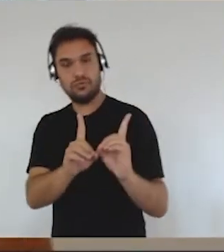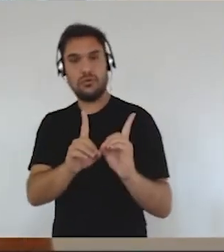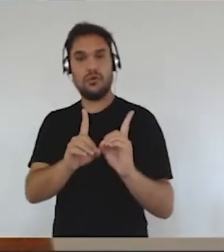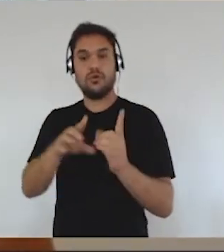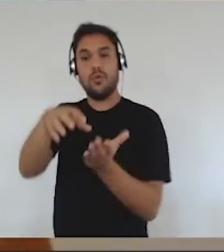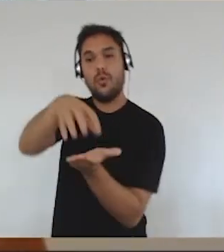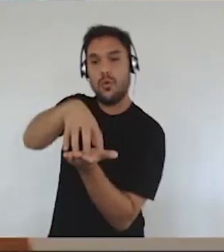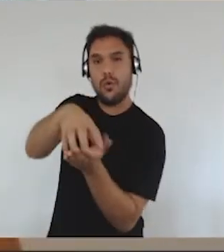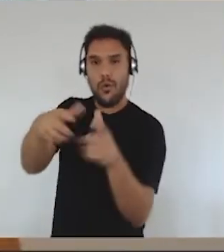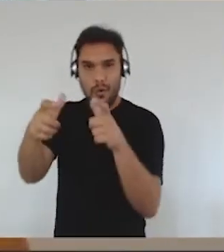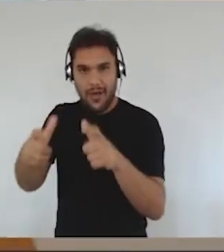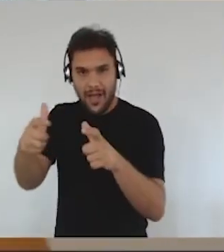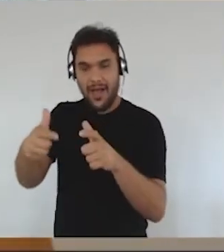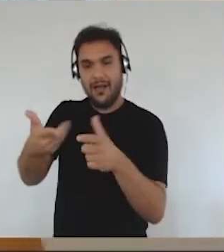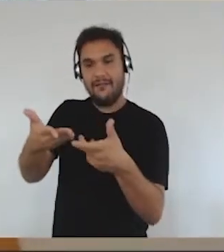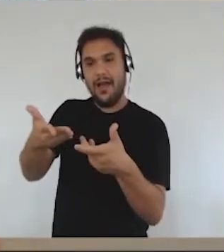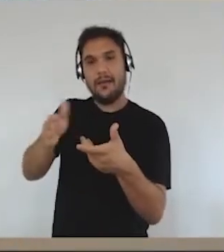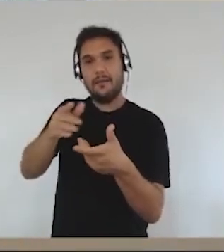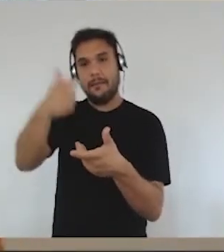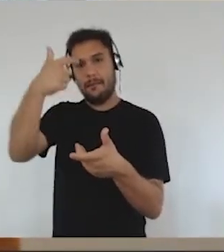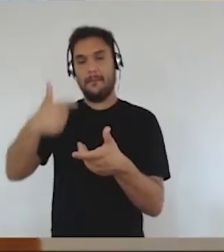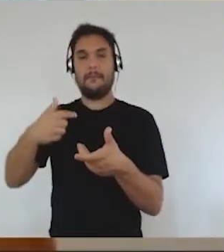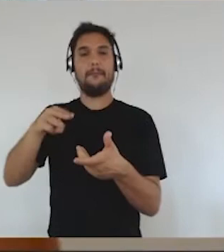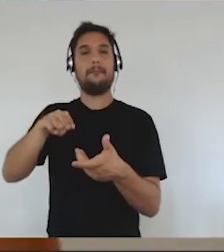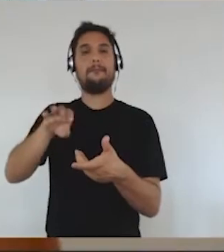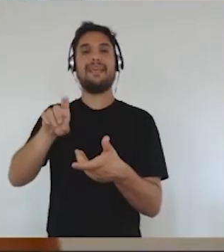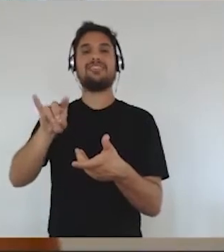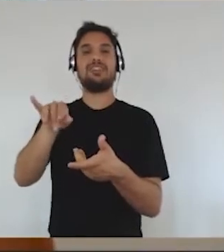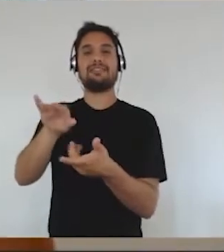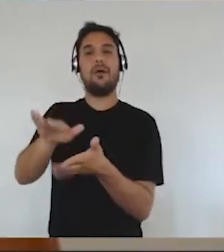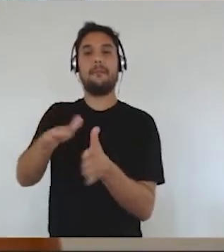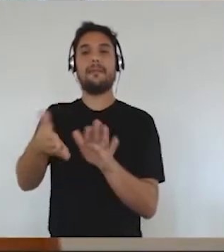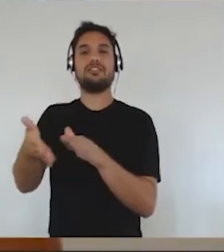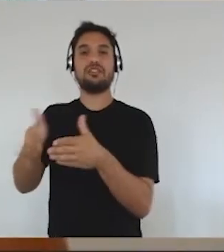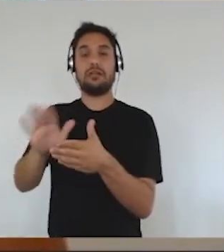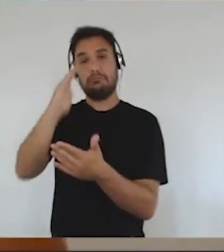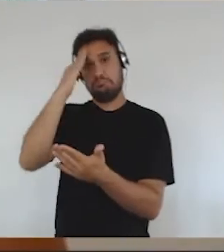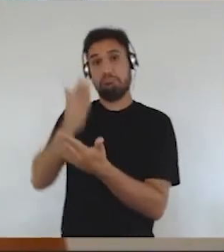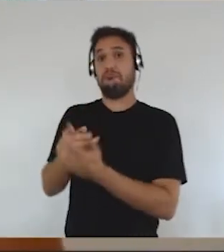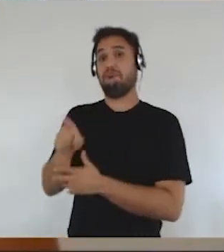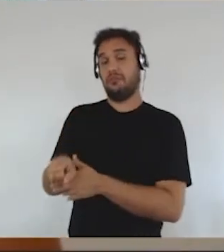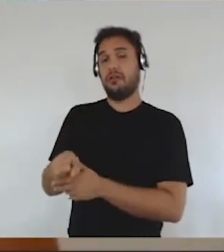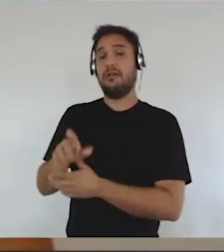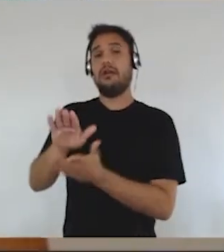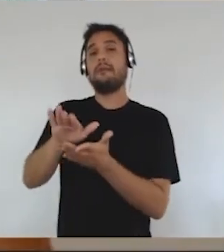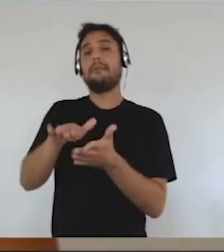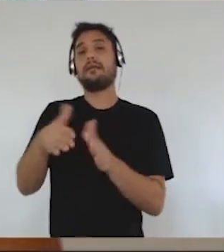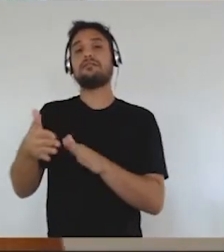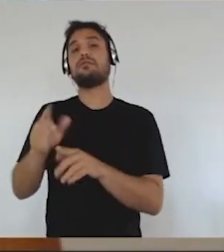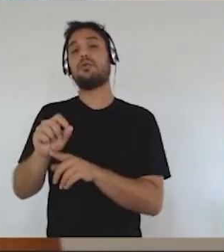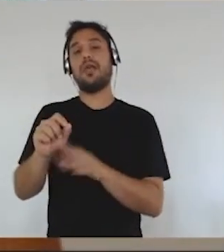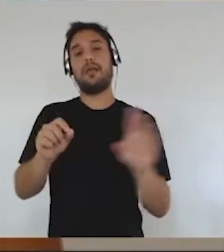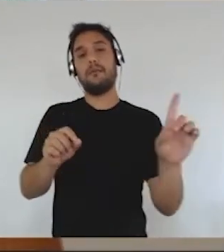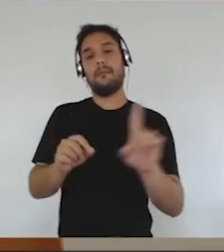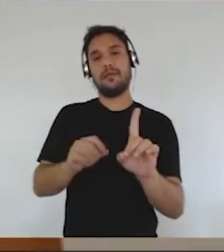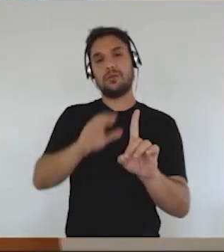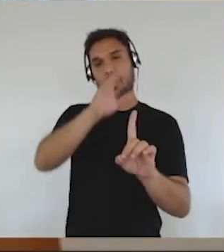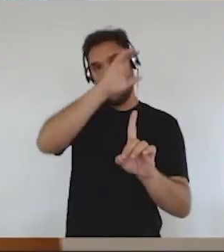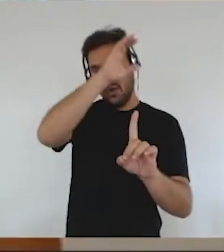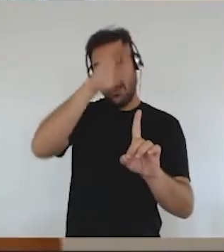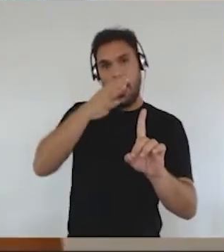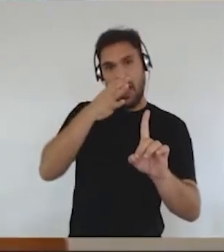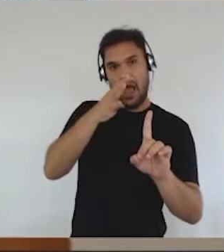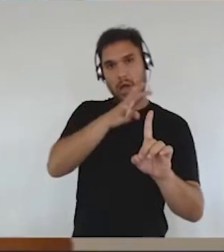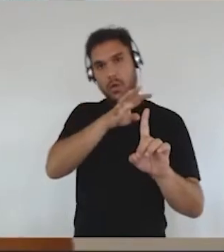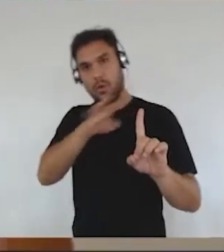de mediação, um mediador, uma mediadora de confiança, onde as partes elas